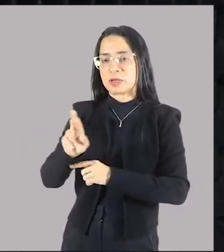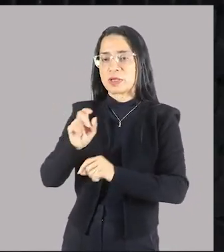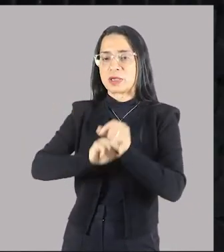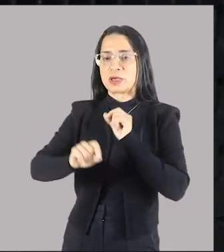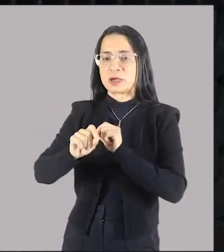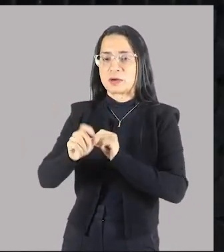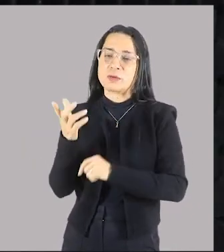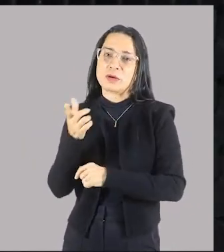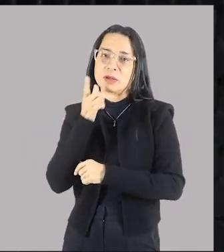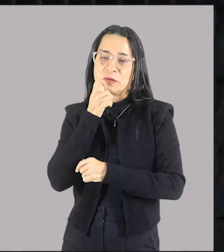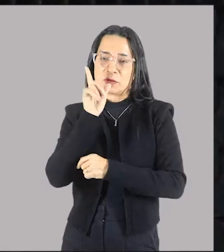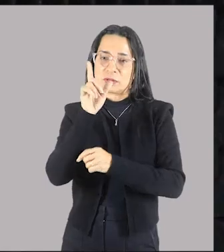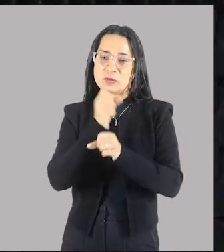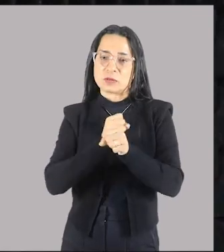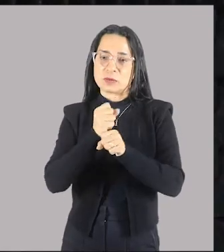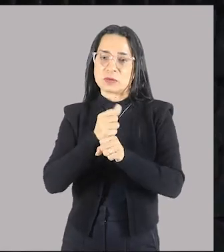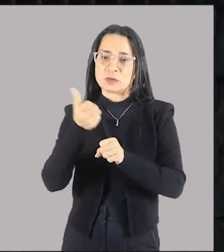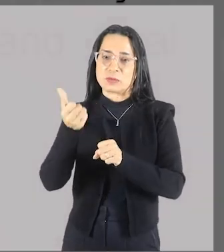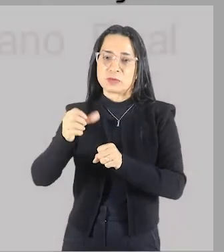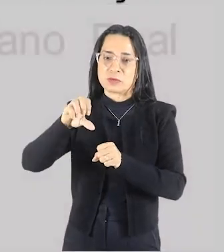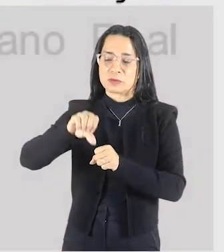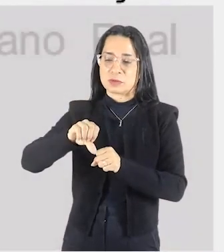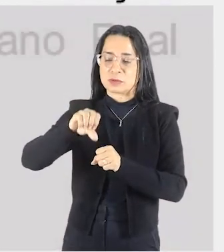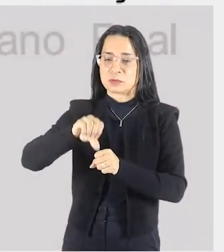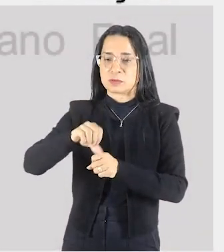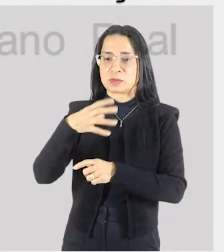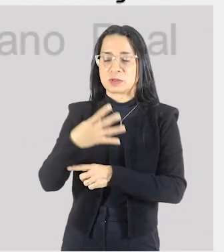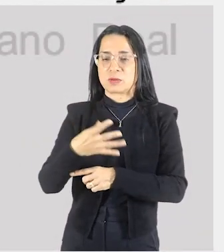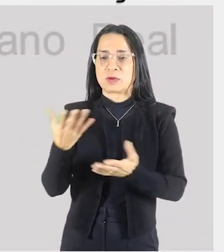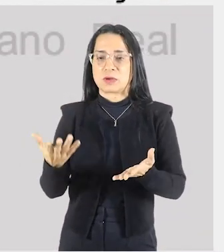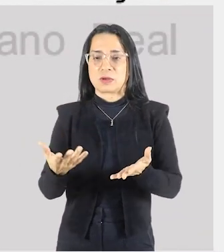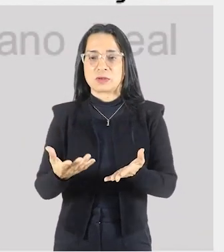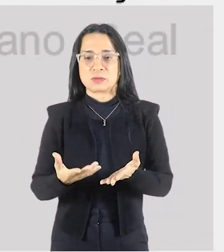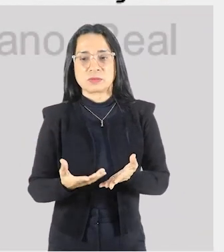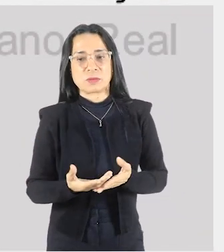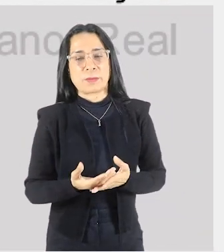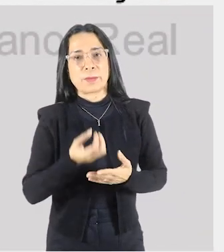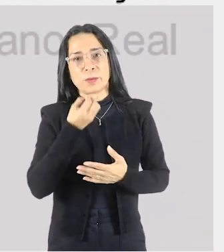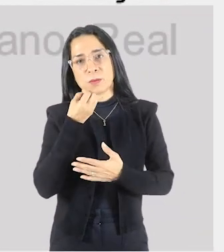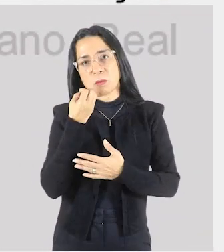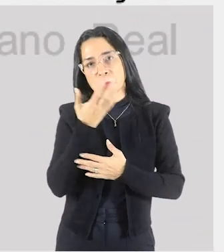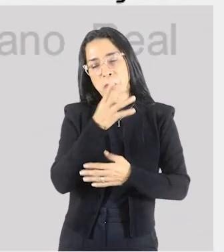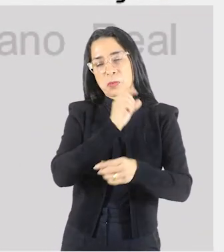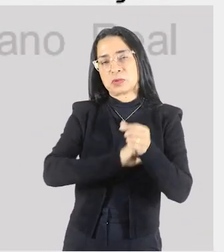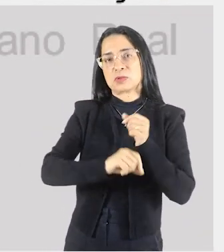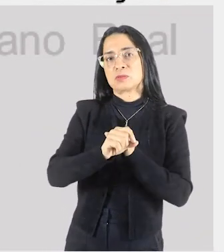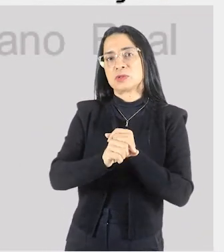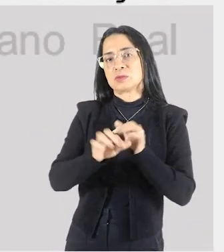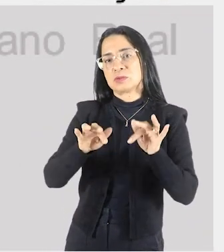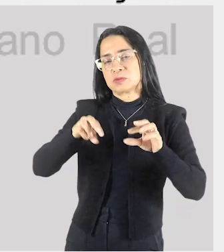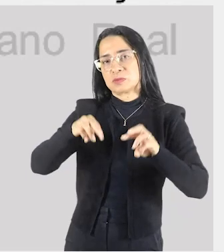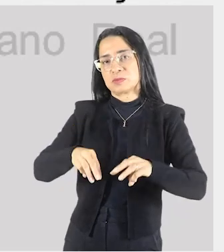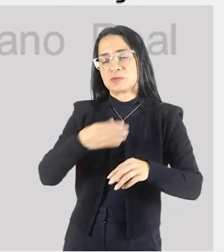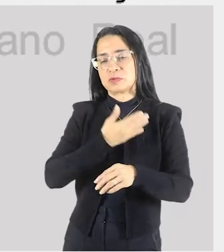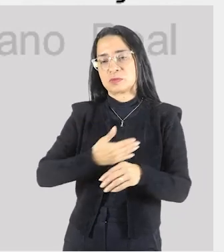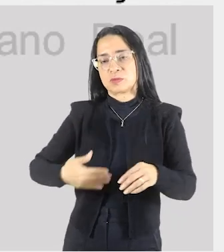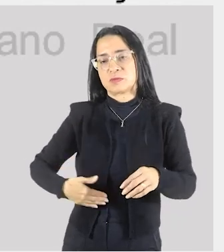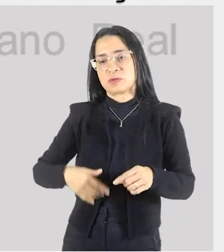94, ok? Um clima de otimismo no final do governo foi instaurado, porque ele conseguiu combater a